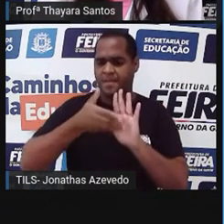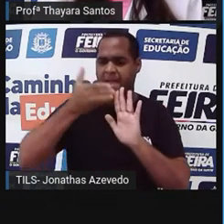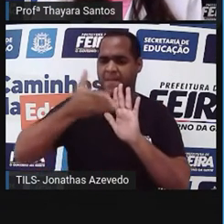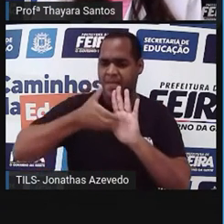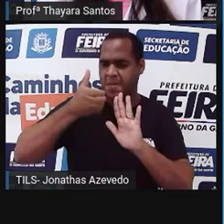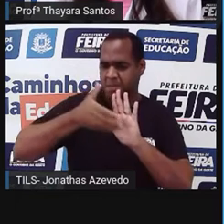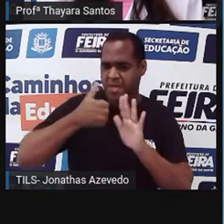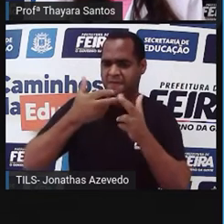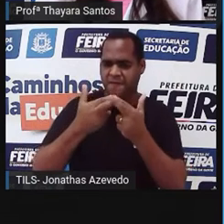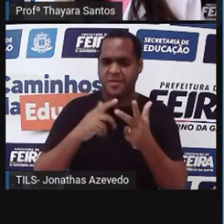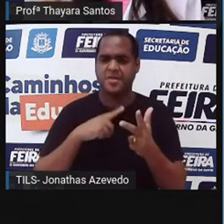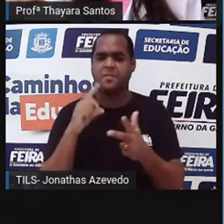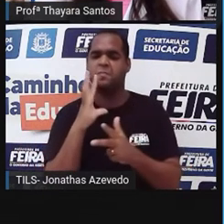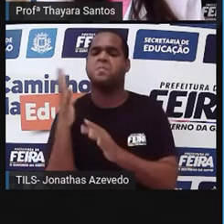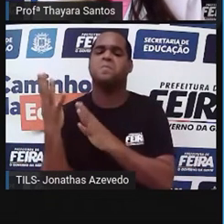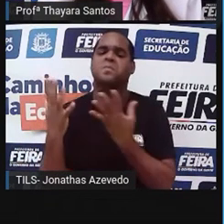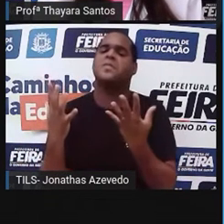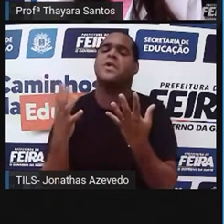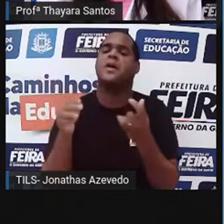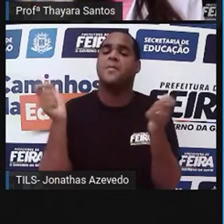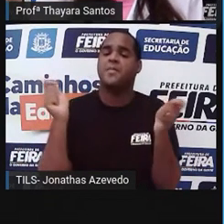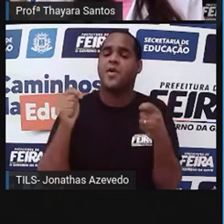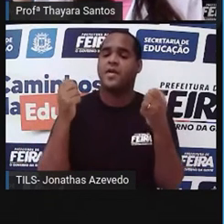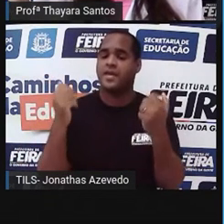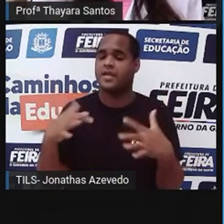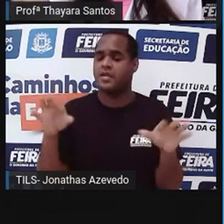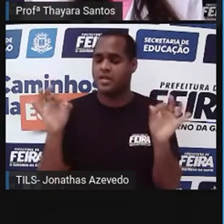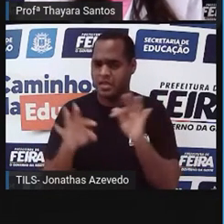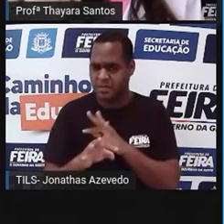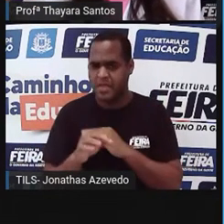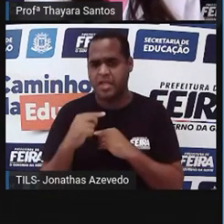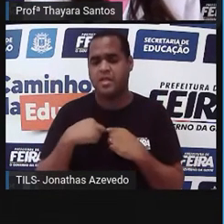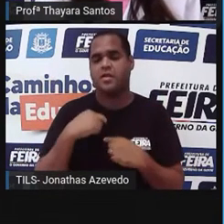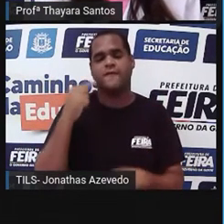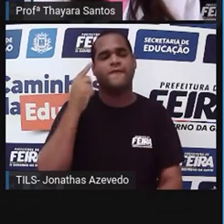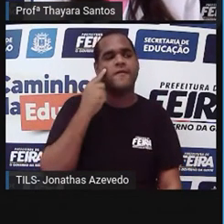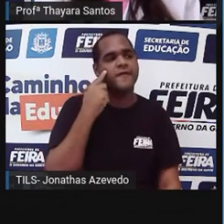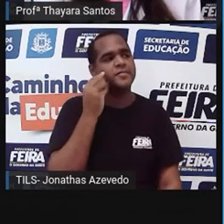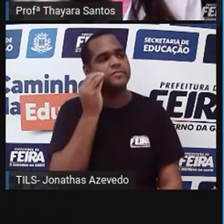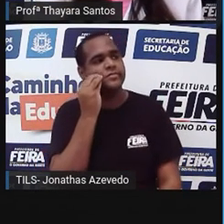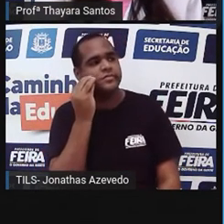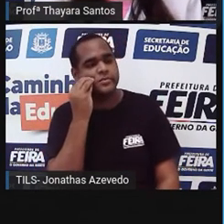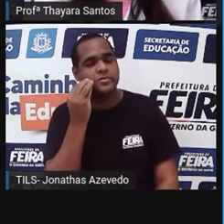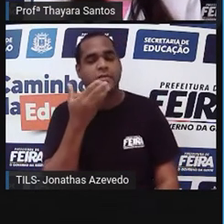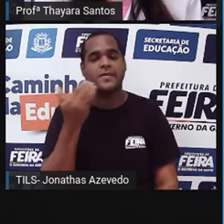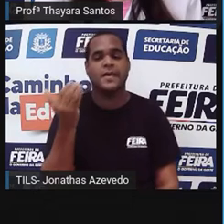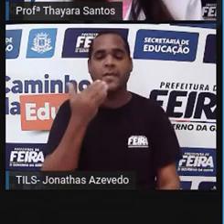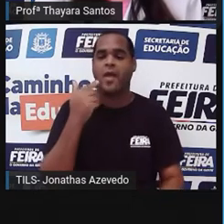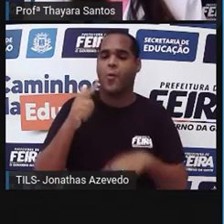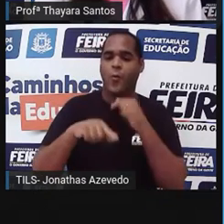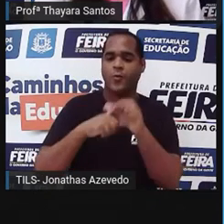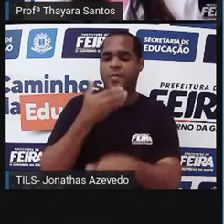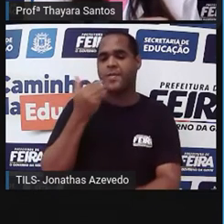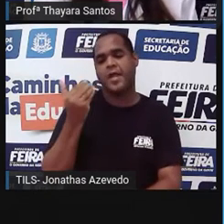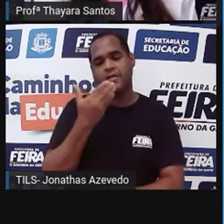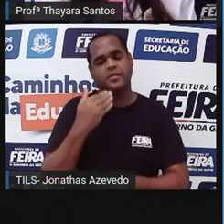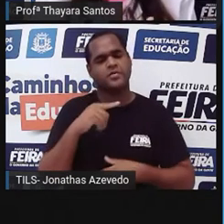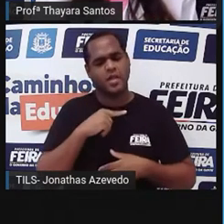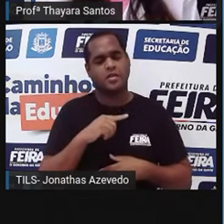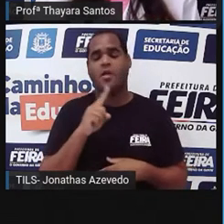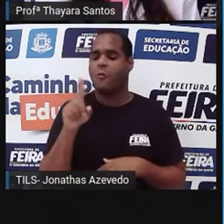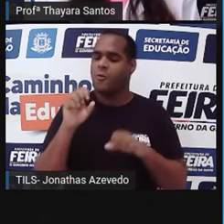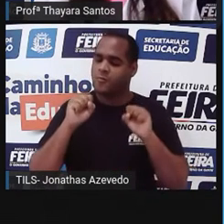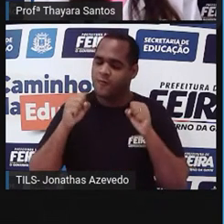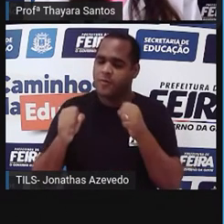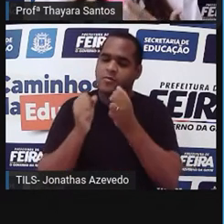recursos da natureza e que quando esse recurso acabar, eu vou ter que dar um jeito para arranjar de uma outra forma. Então, a gente tem que